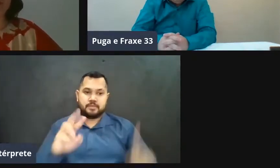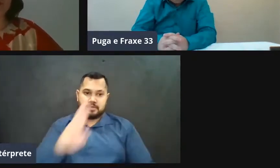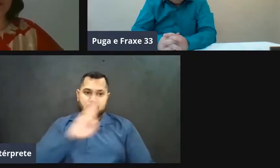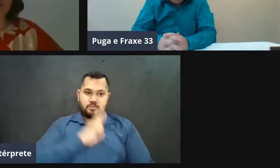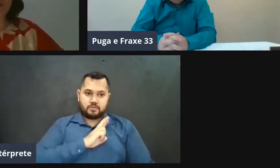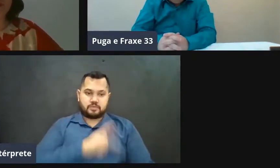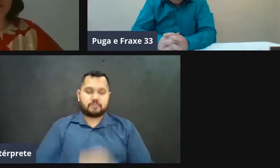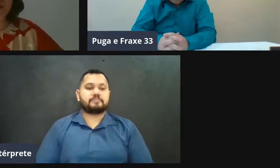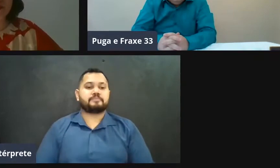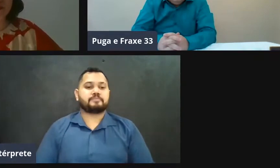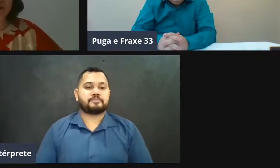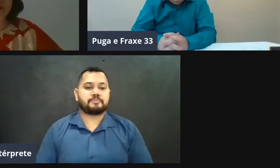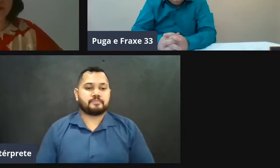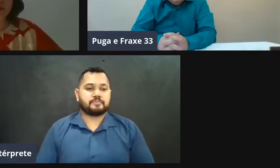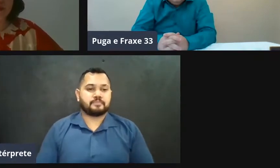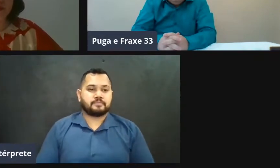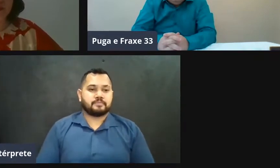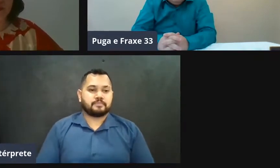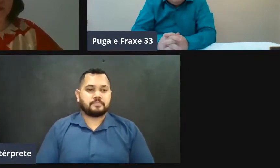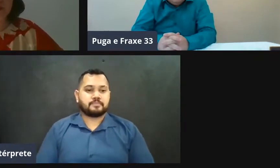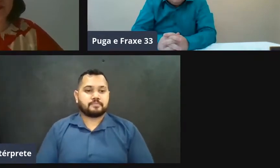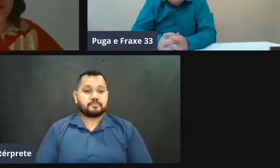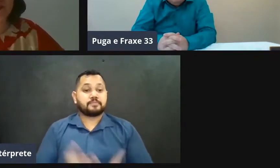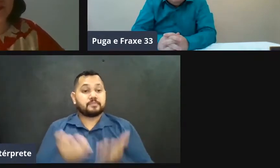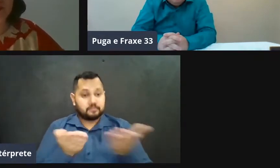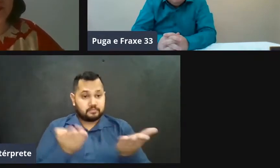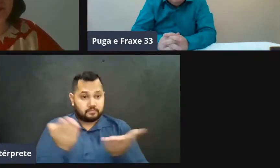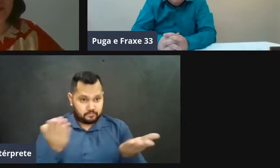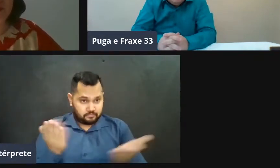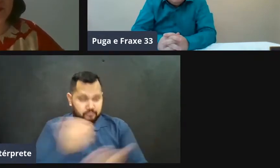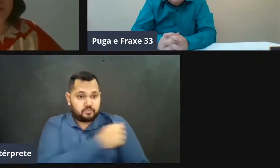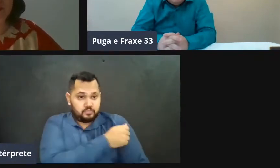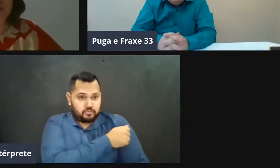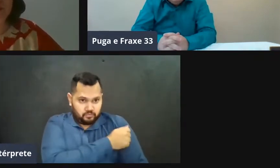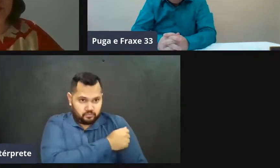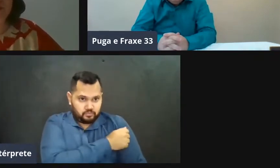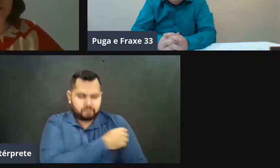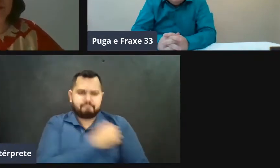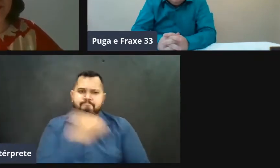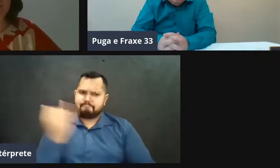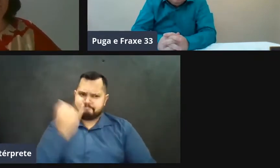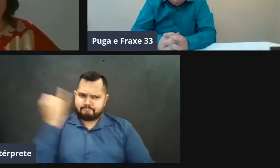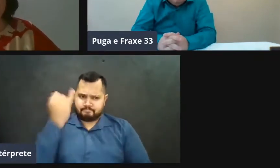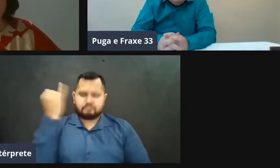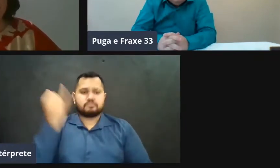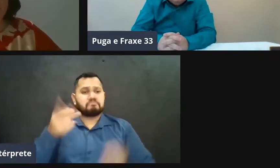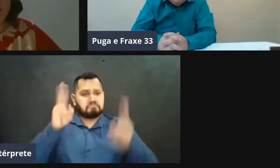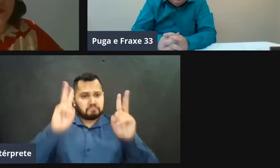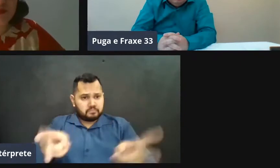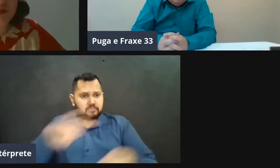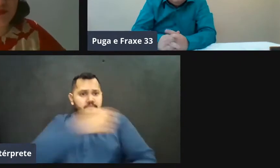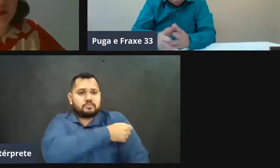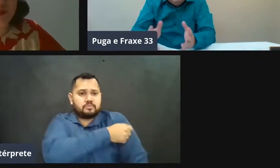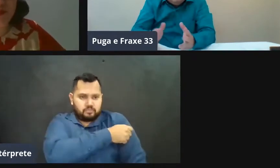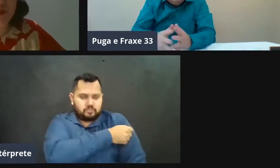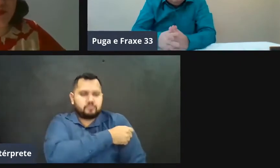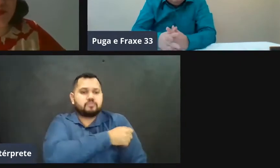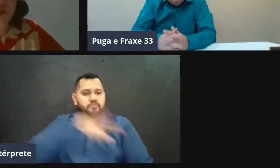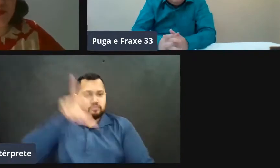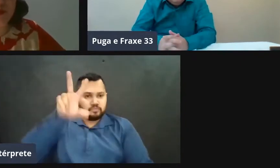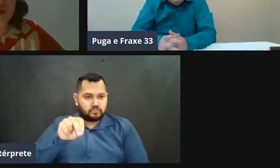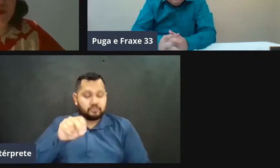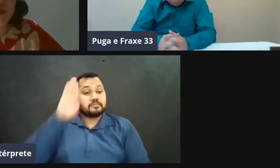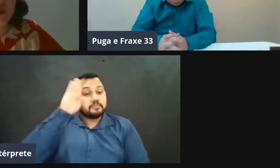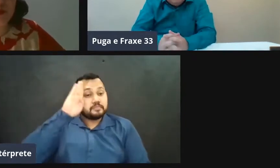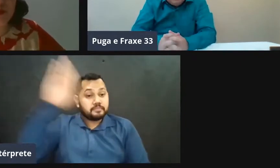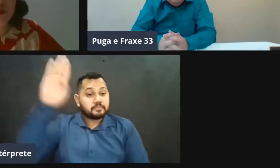A assistência estudantil ela é fundamental para a permanência do aluno na instituição, principalmente o